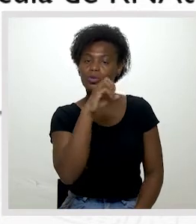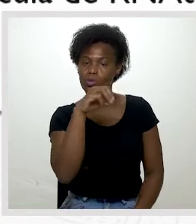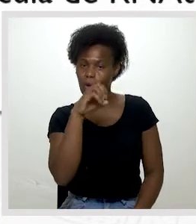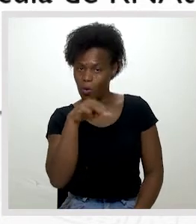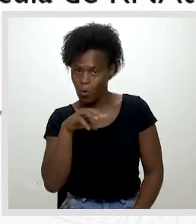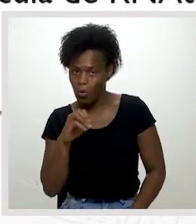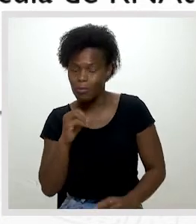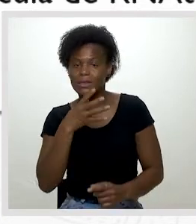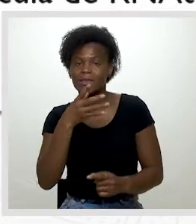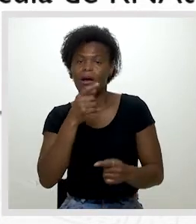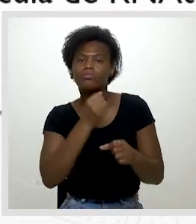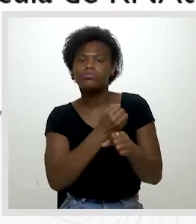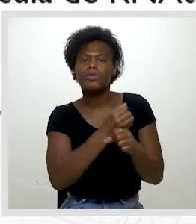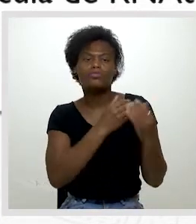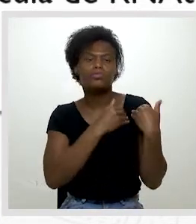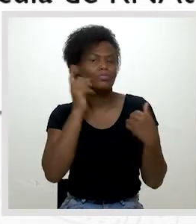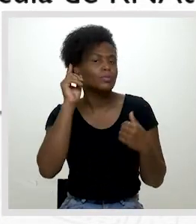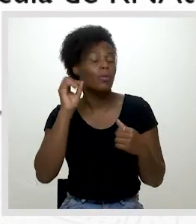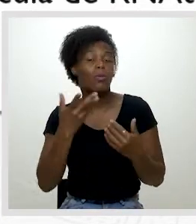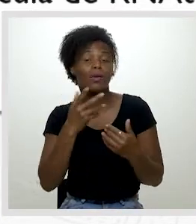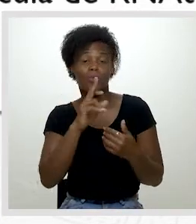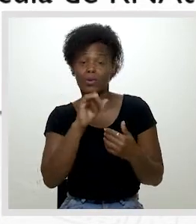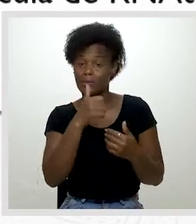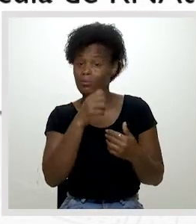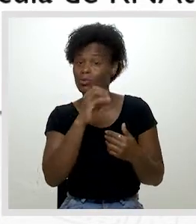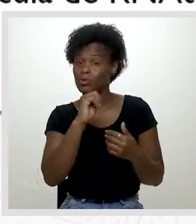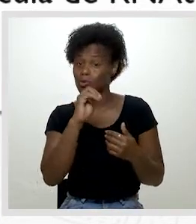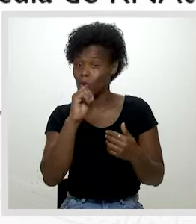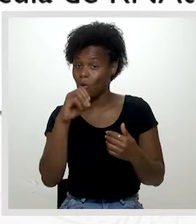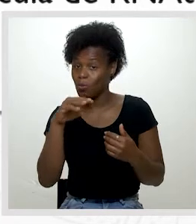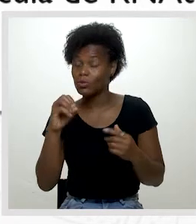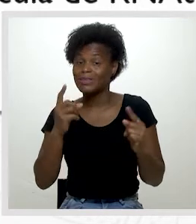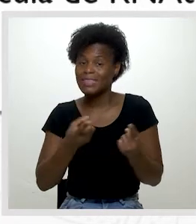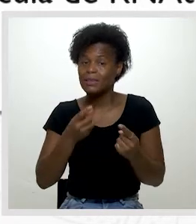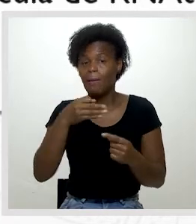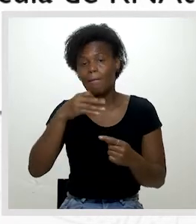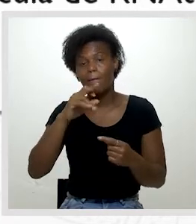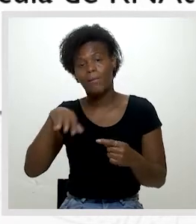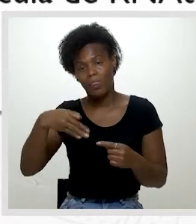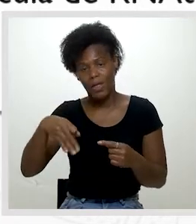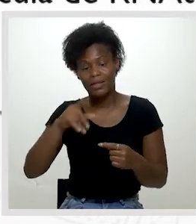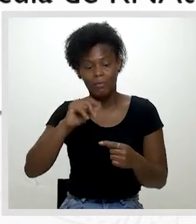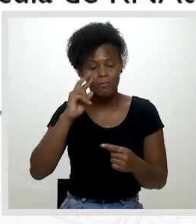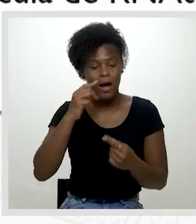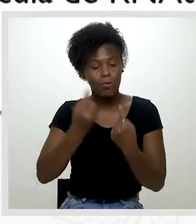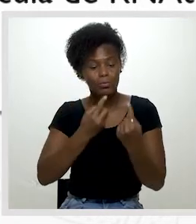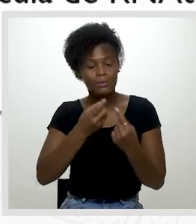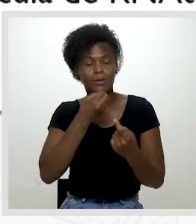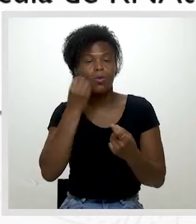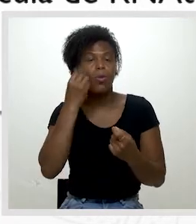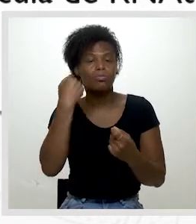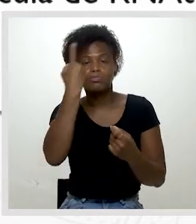papel dos ribossomas na síntese proteica, indicar algumas das características da molécula do RNA de